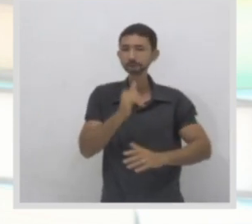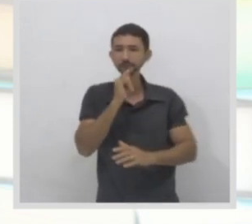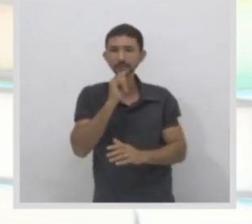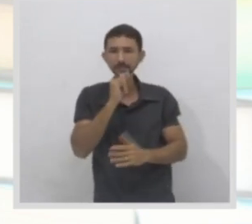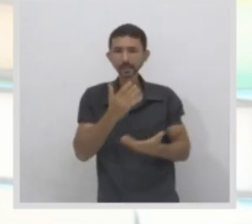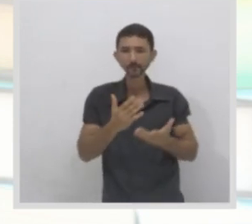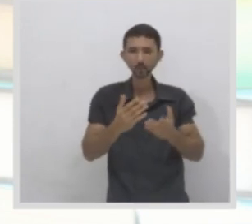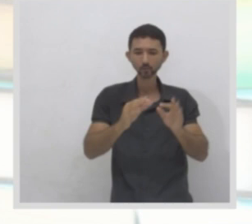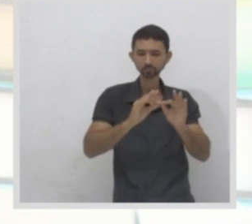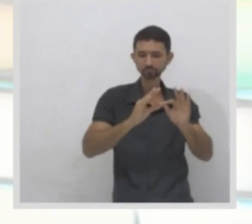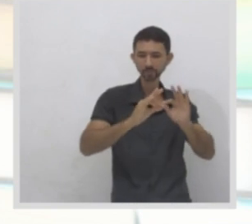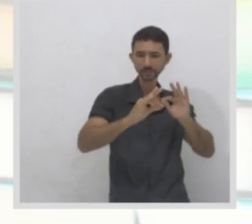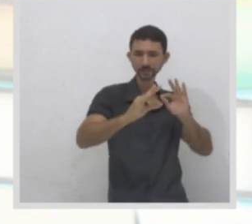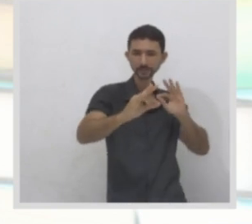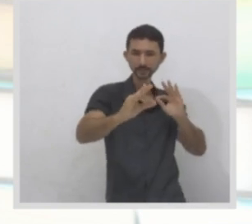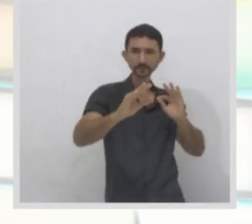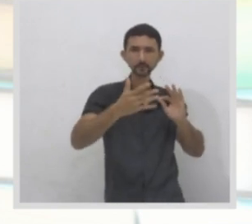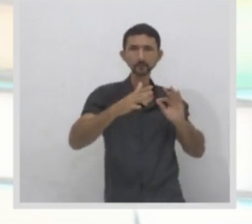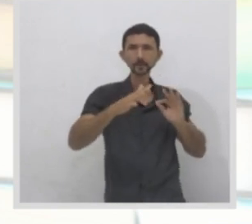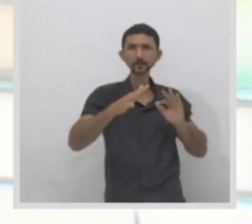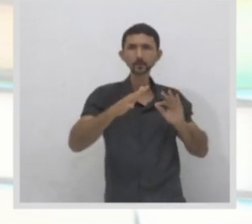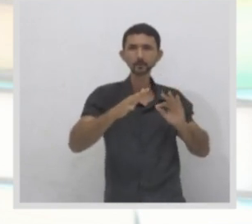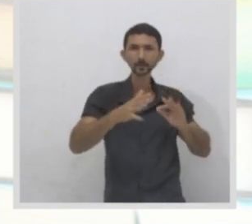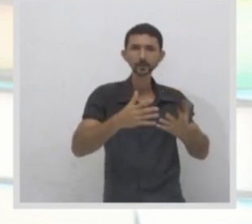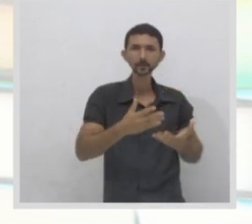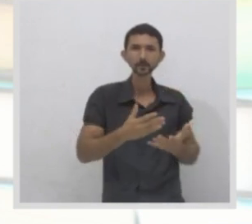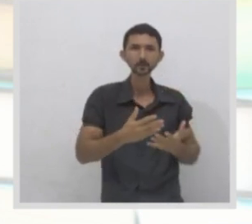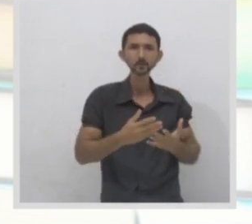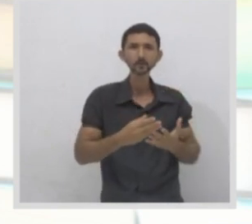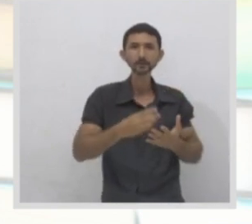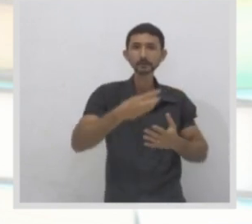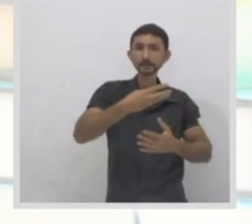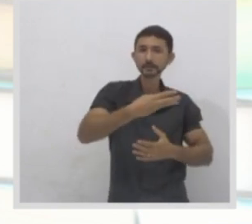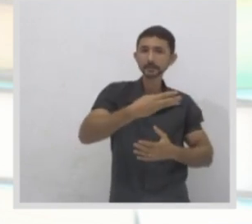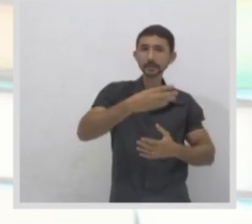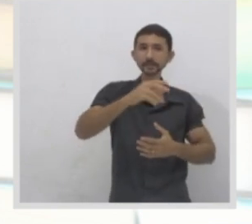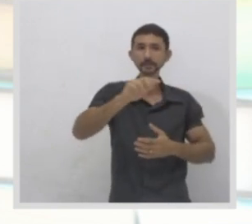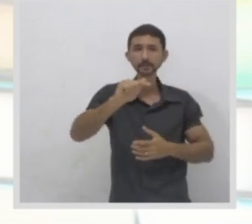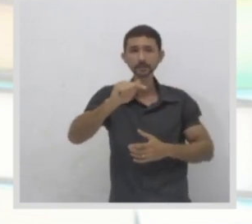uma distância de 370 léguas a partir